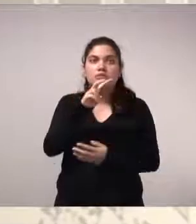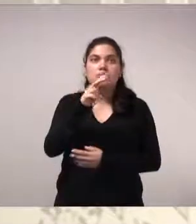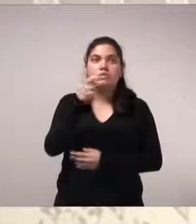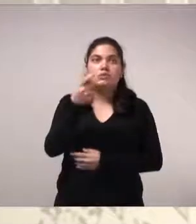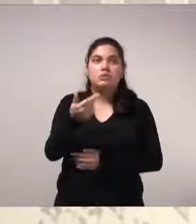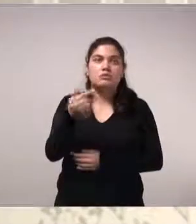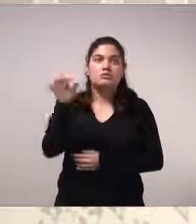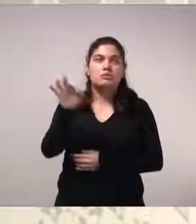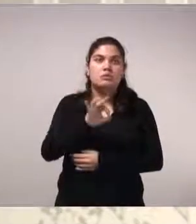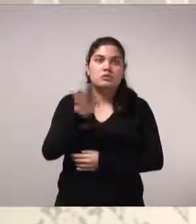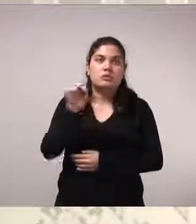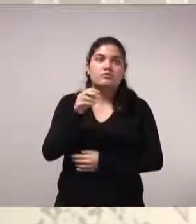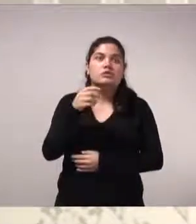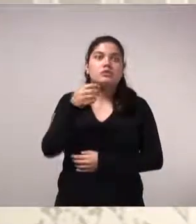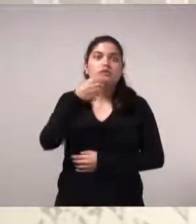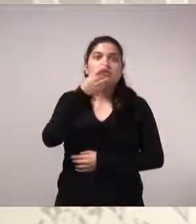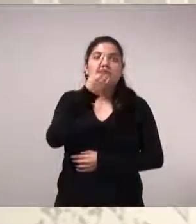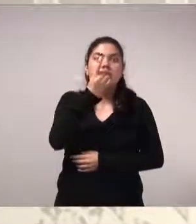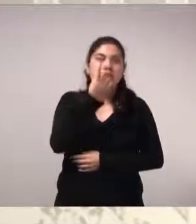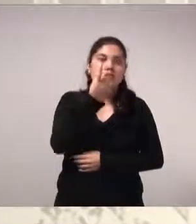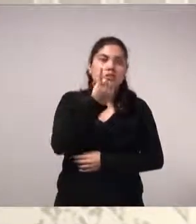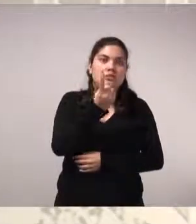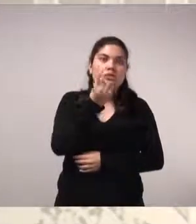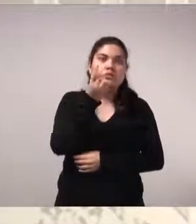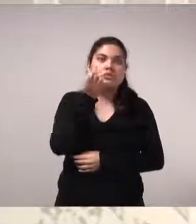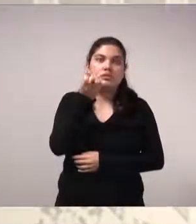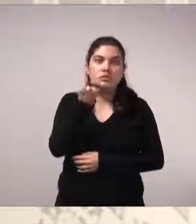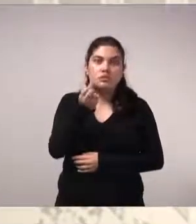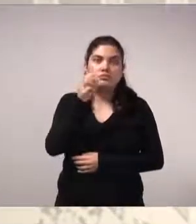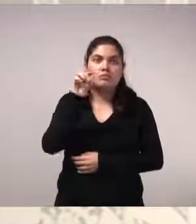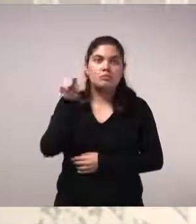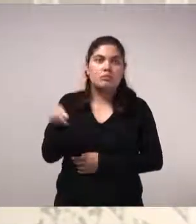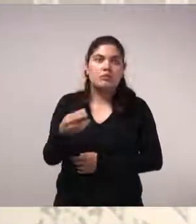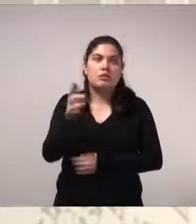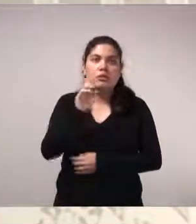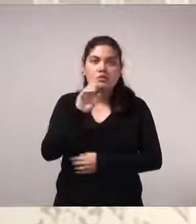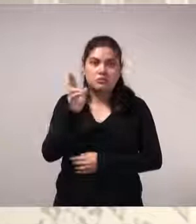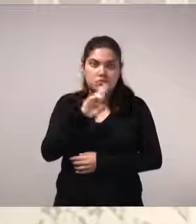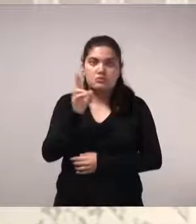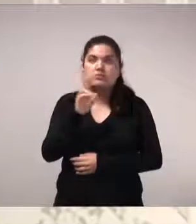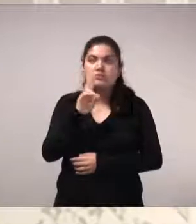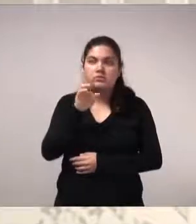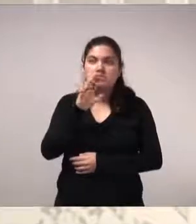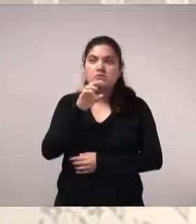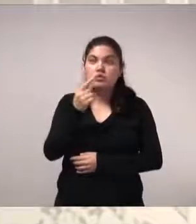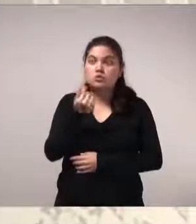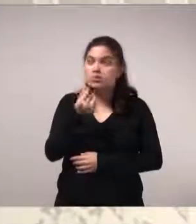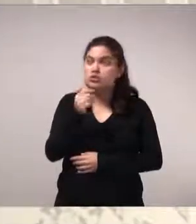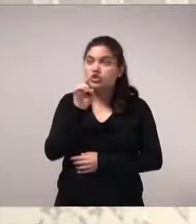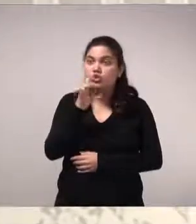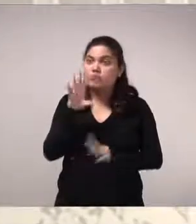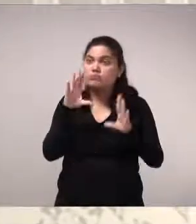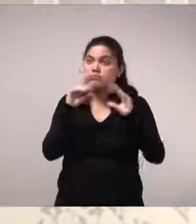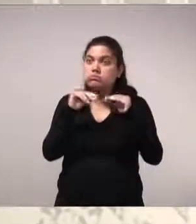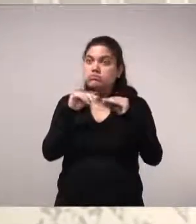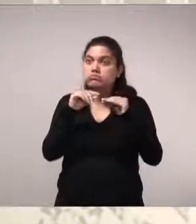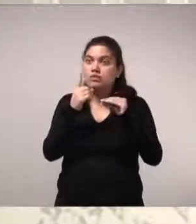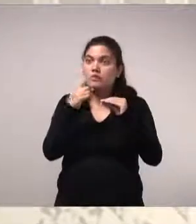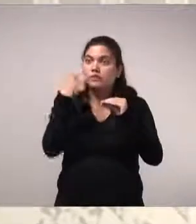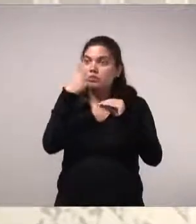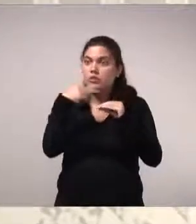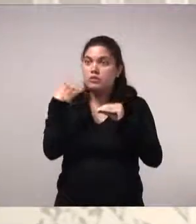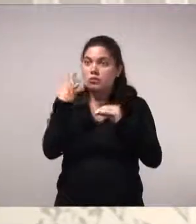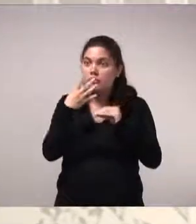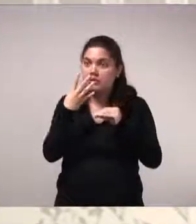e 156 mil reais em termos monetários. O simples desligamento de uma central que funcionava 24